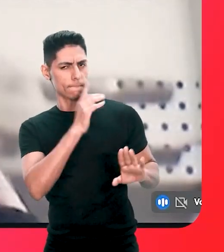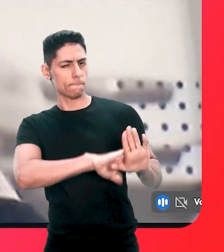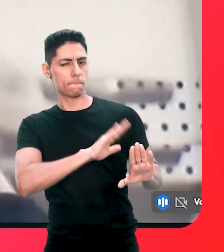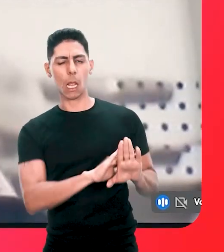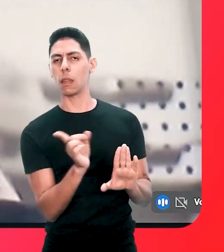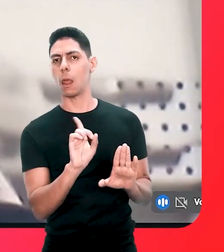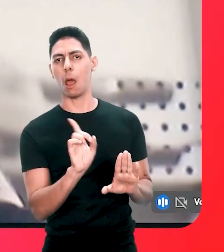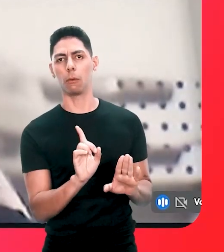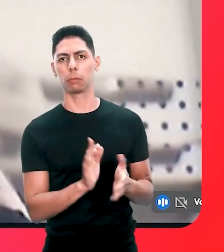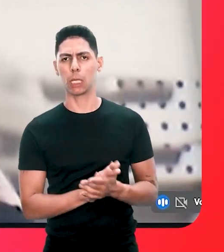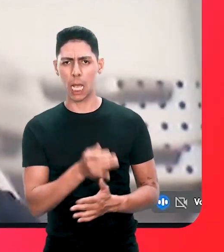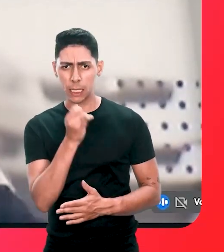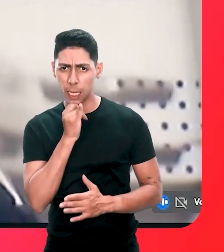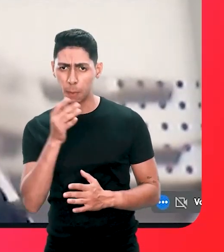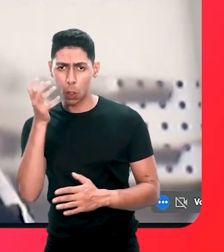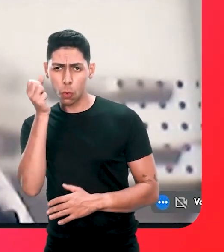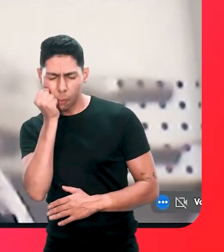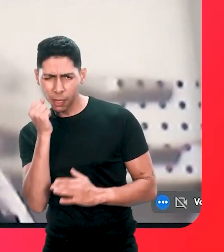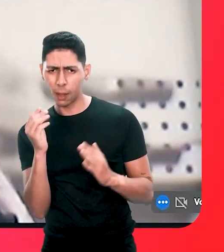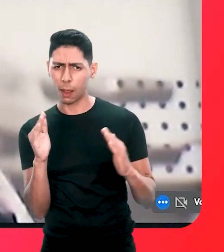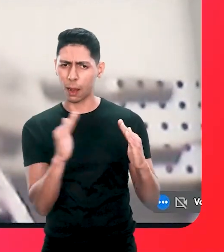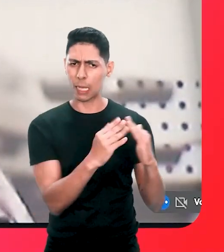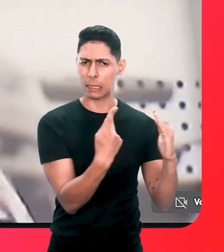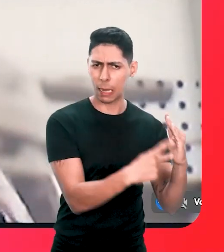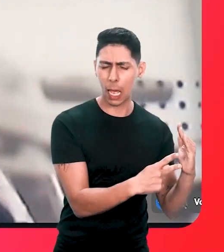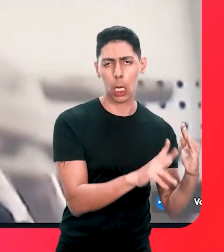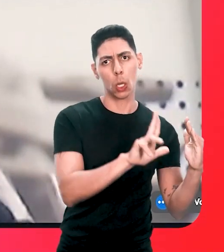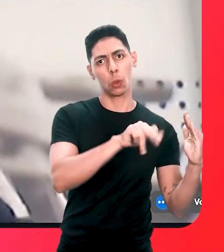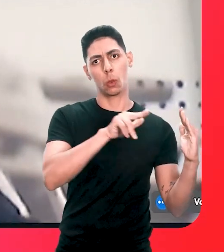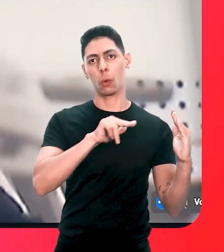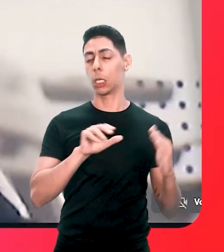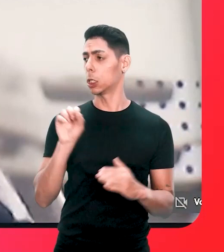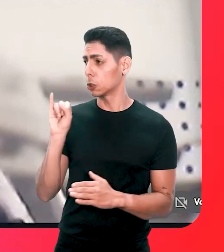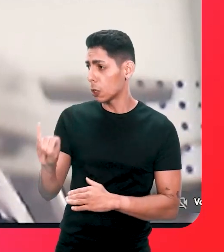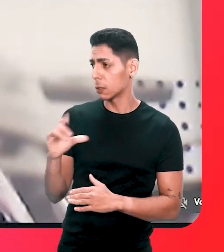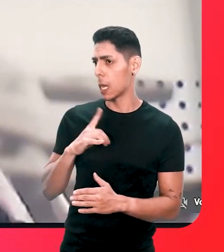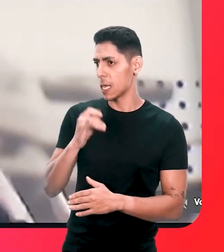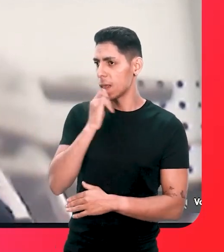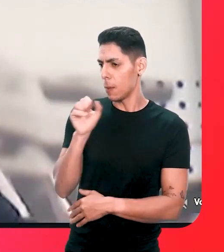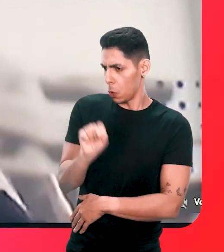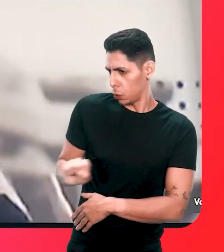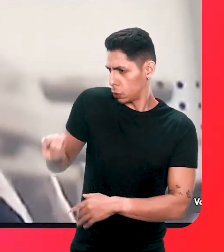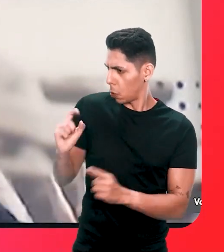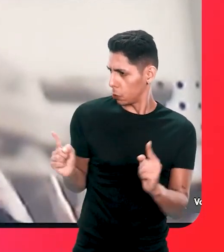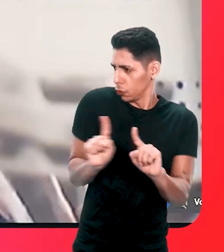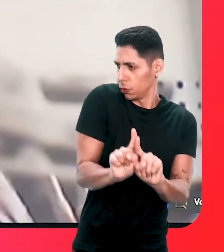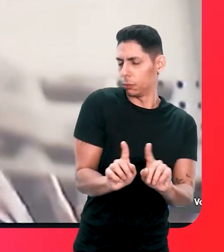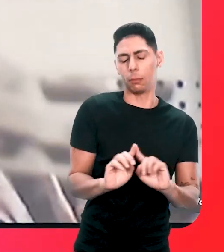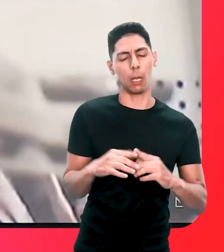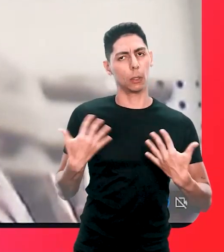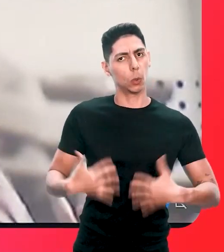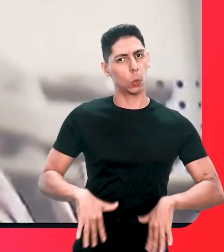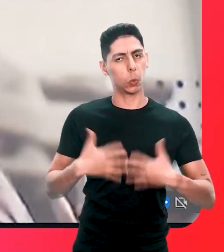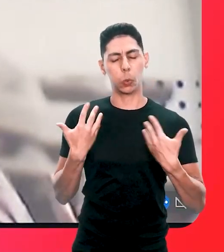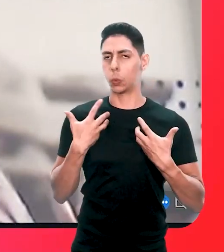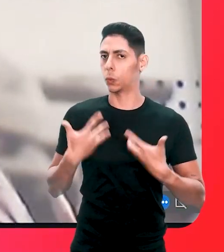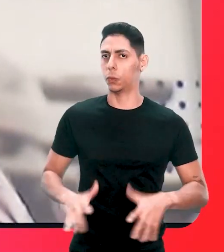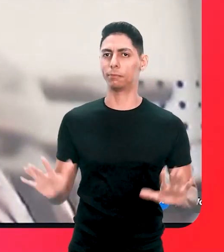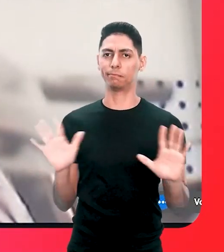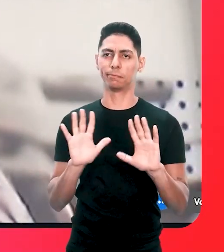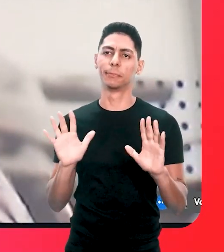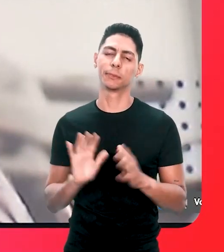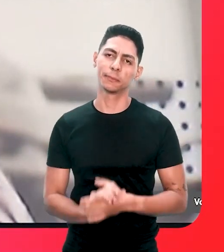casa da namorada, jamais. Mas só se for com o sogro, né? Mas, pelo amor de Deus,